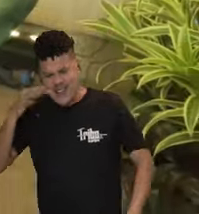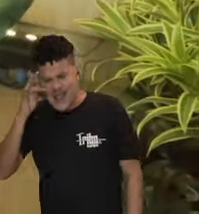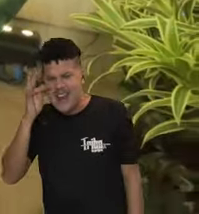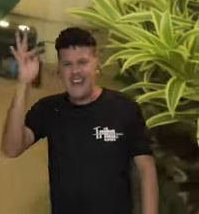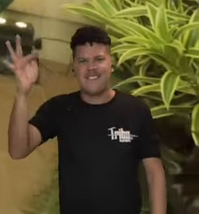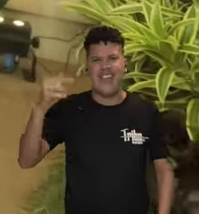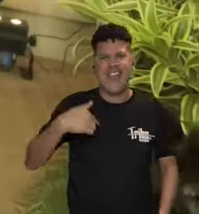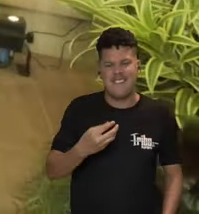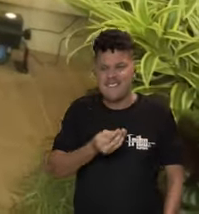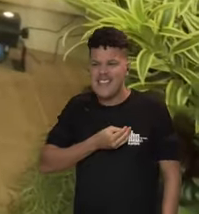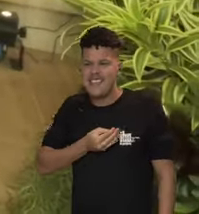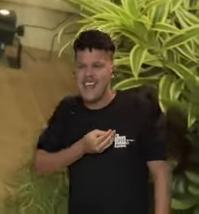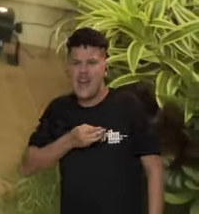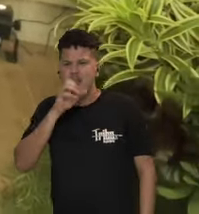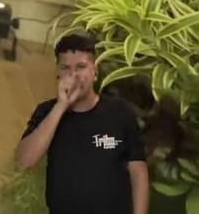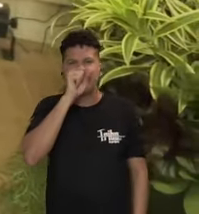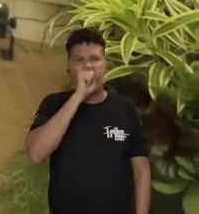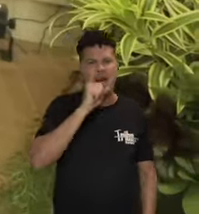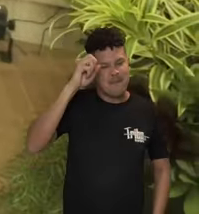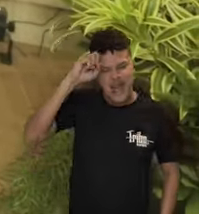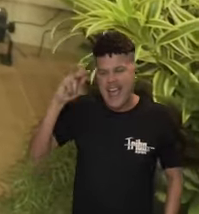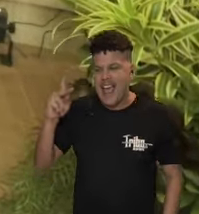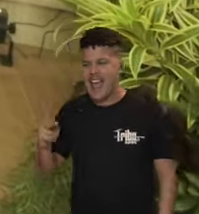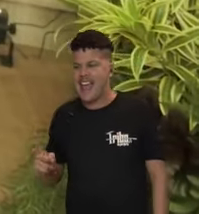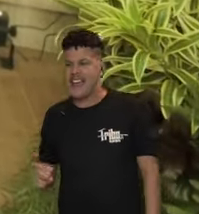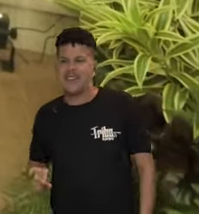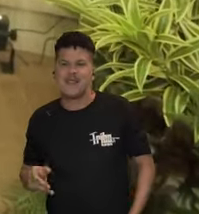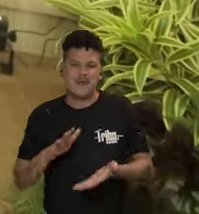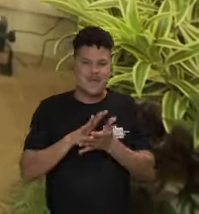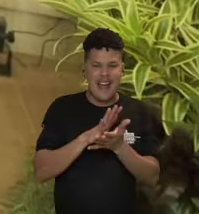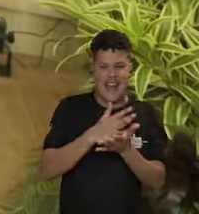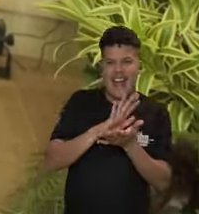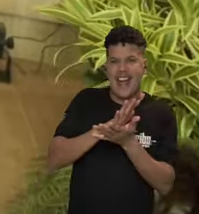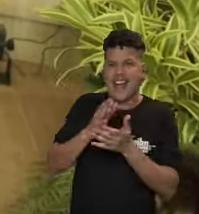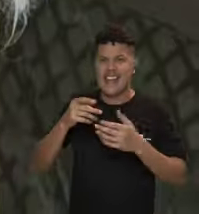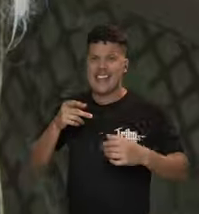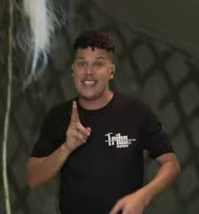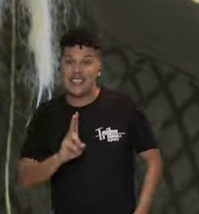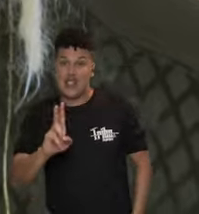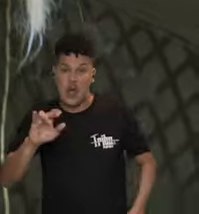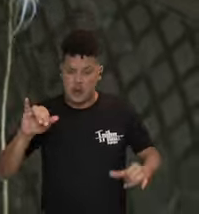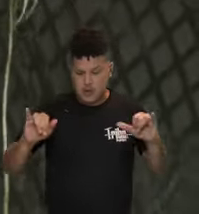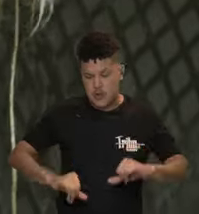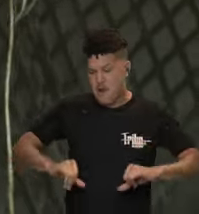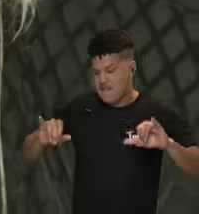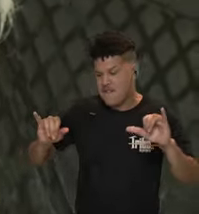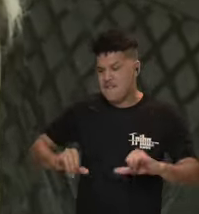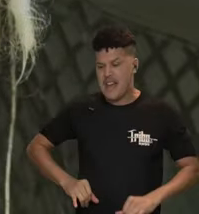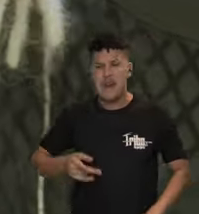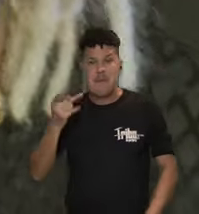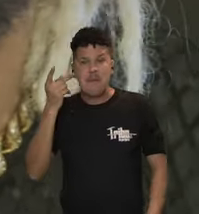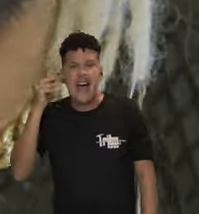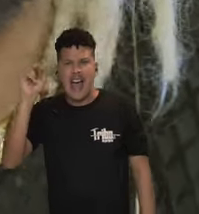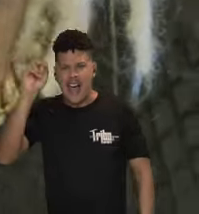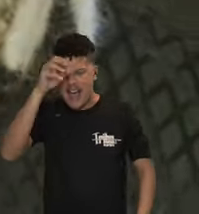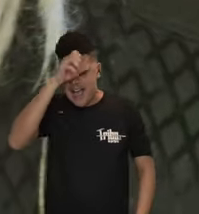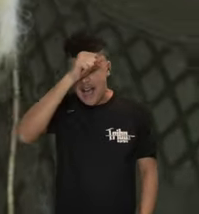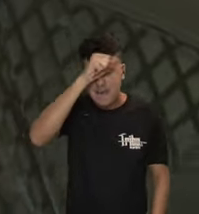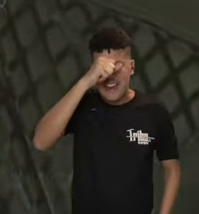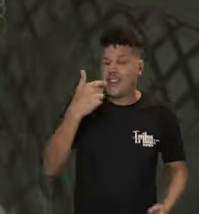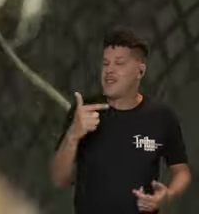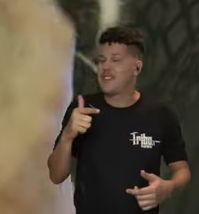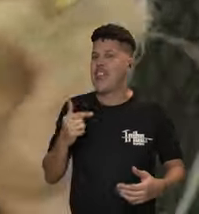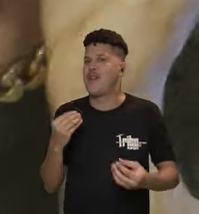vivão, salvadão. Esperto no parangolê, tem que ser. É só levanta chicotada pra prender. Sem ter como defender.